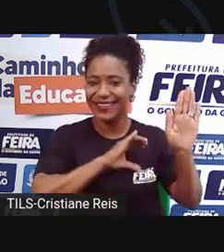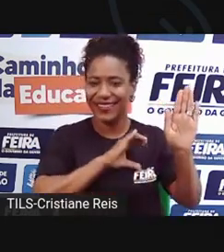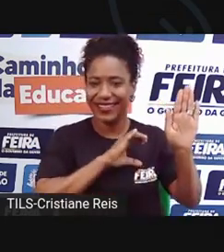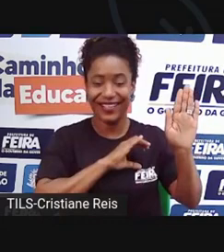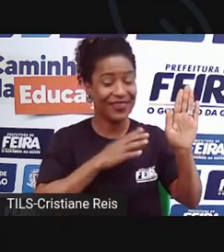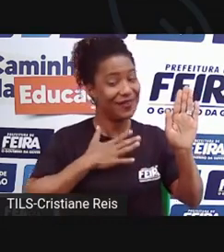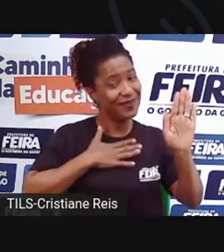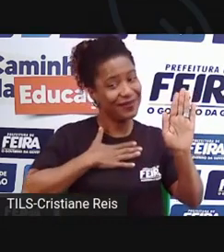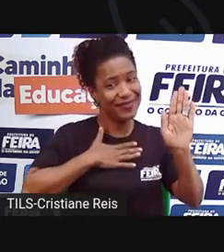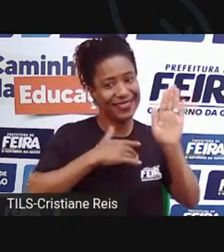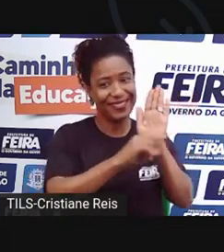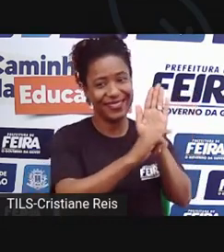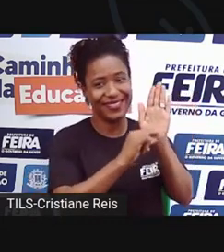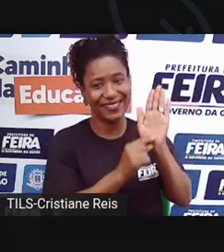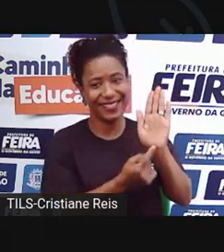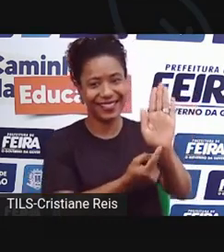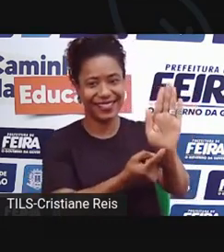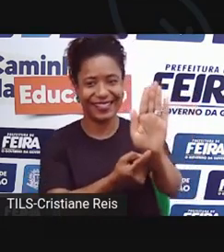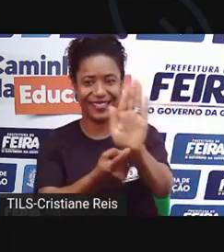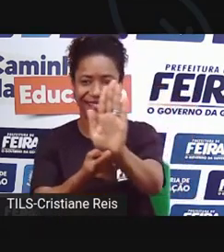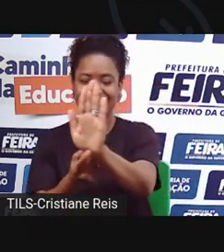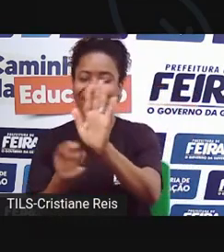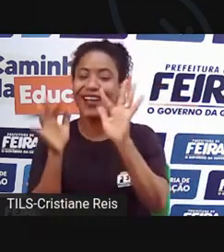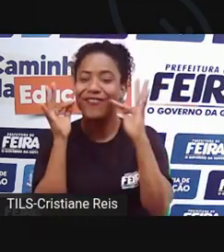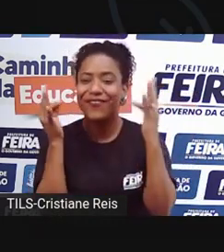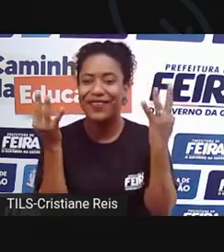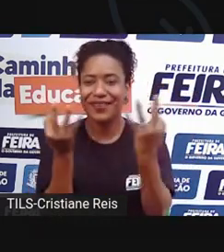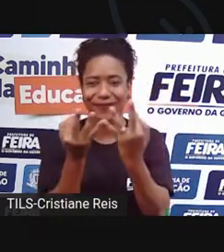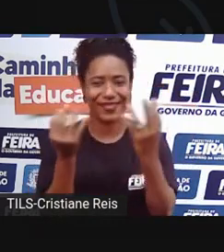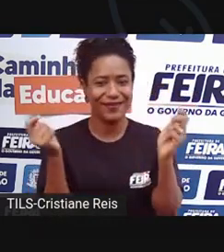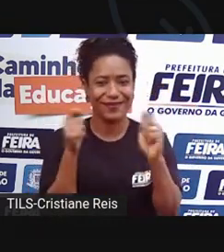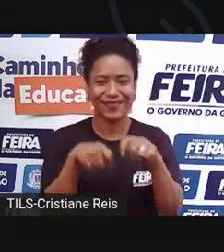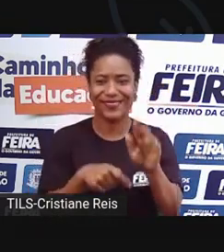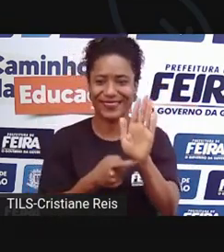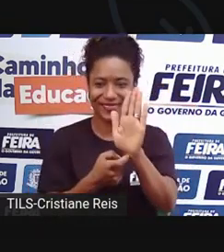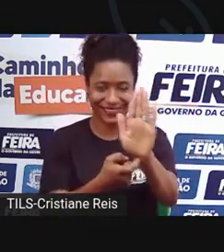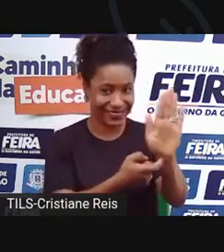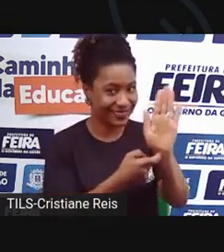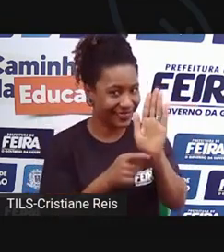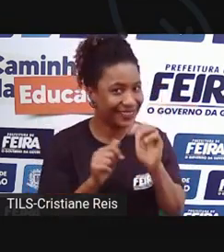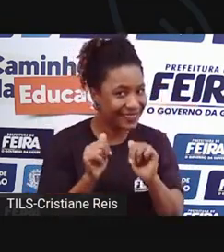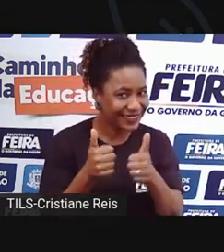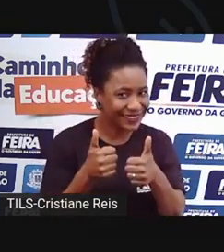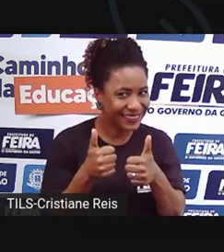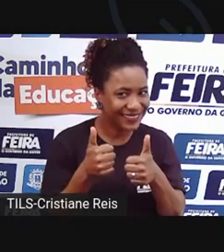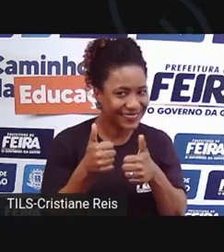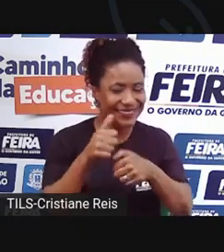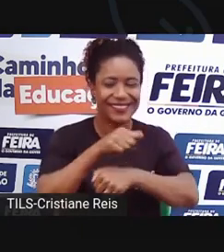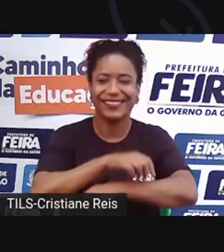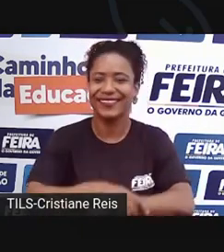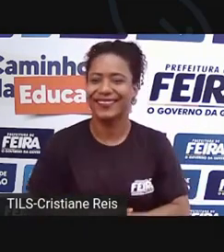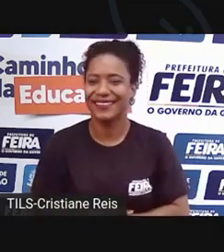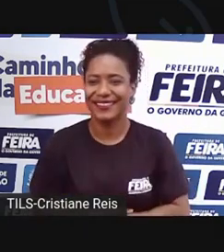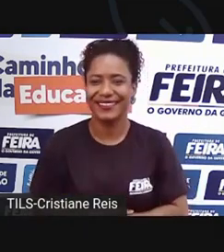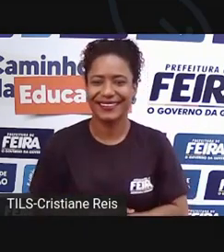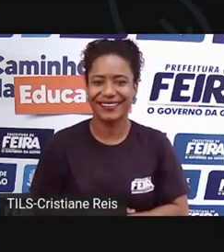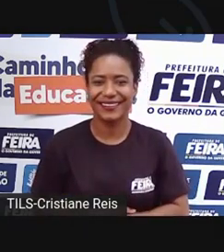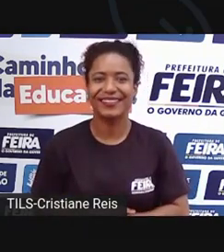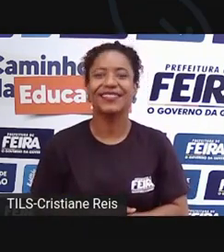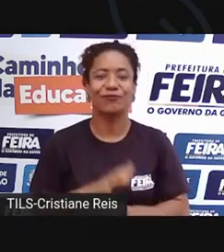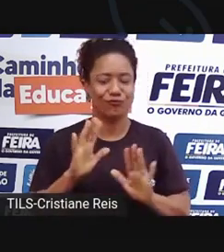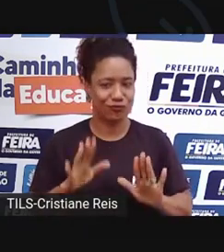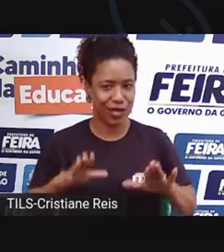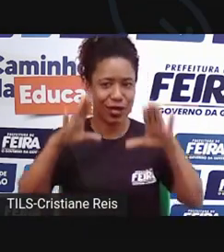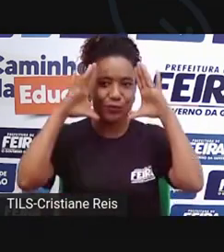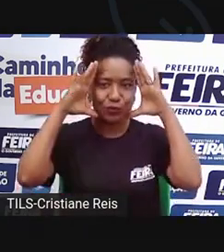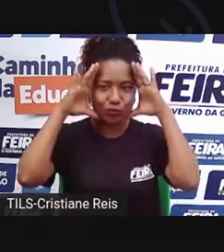coleguinhas, outras pessoas da família, como ficou a sua arte. Tá joia? Então vamos lá. Já fiz o